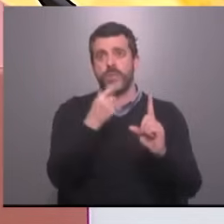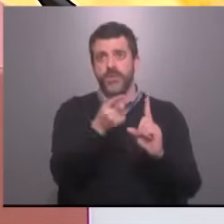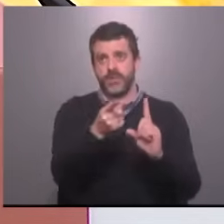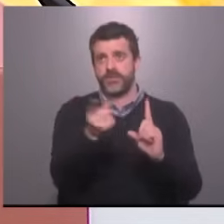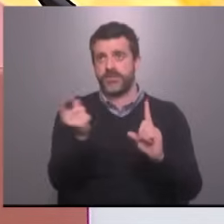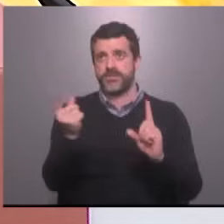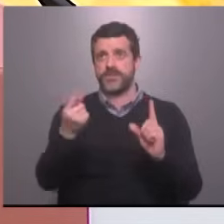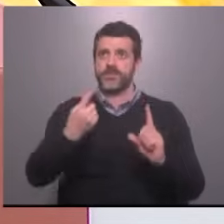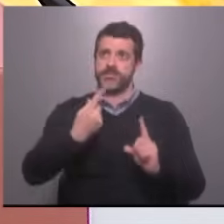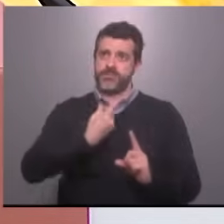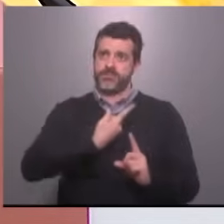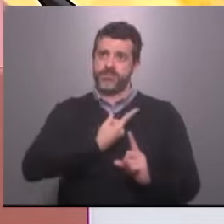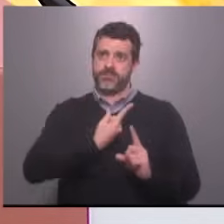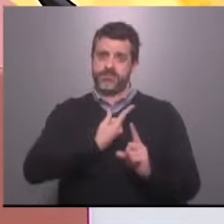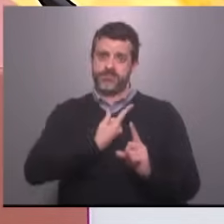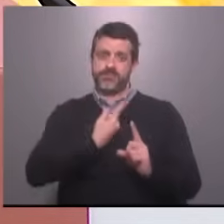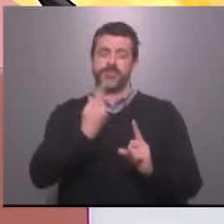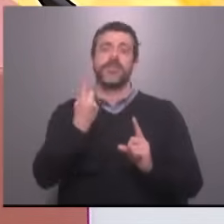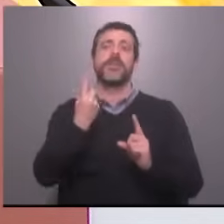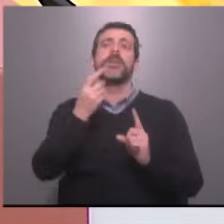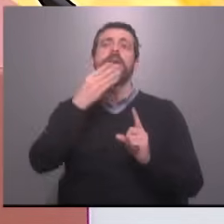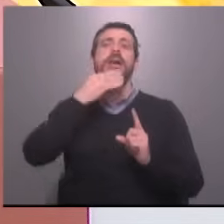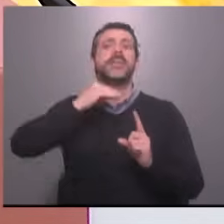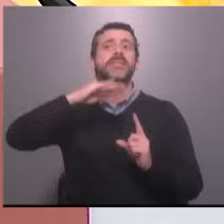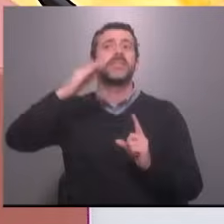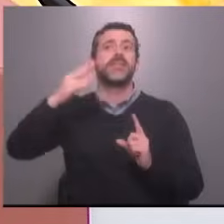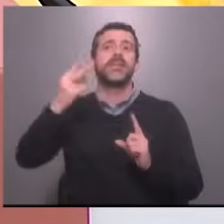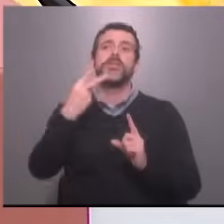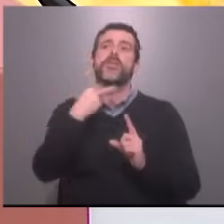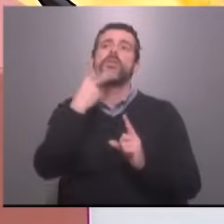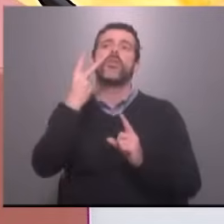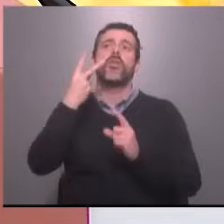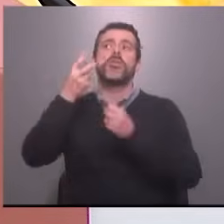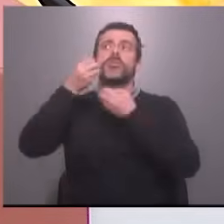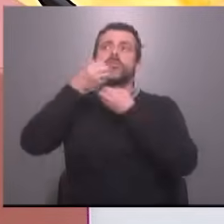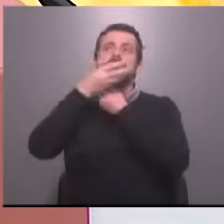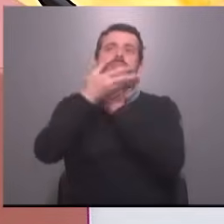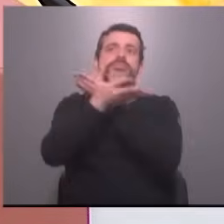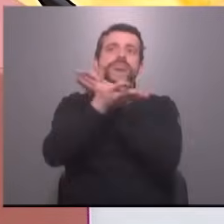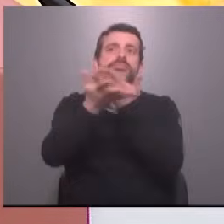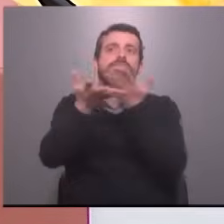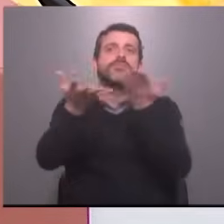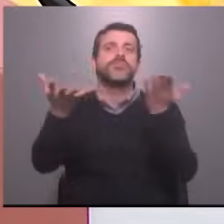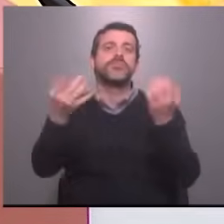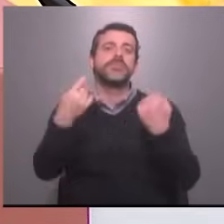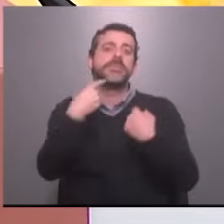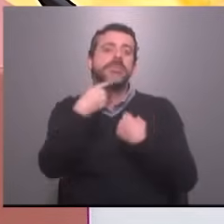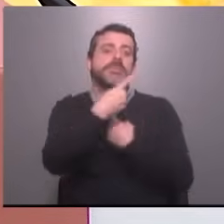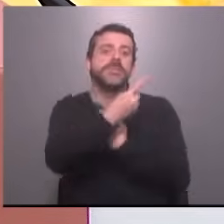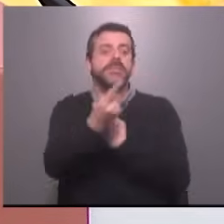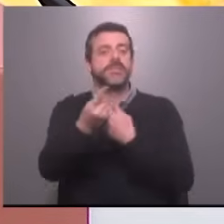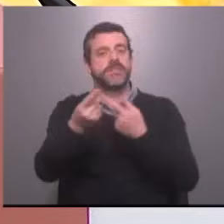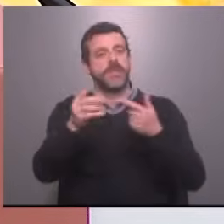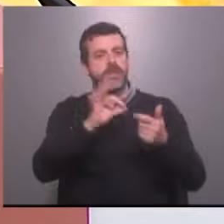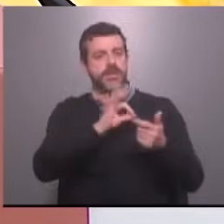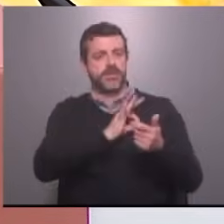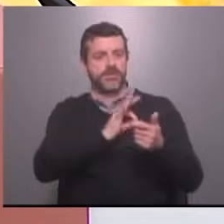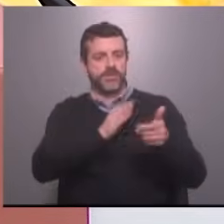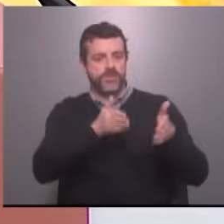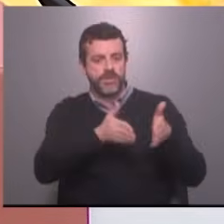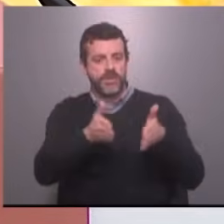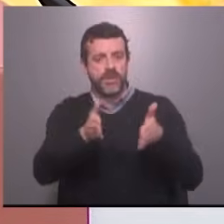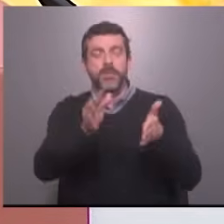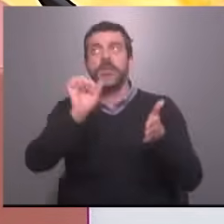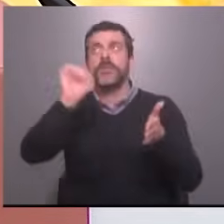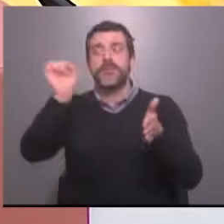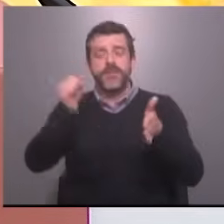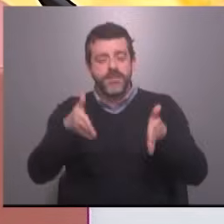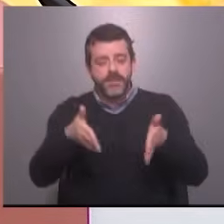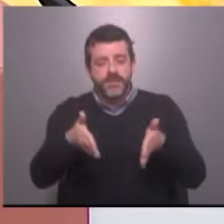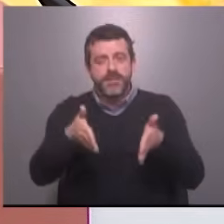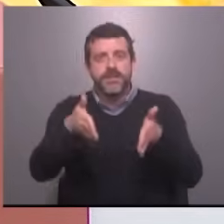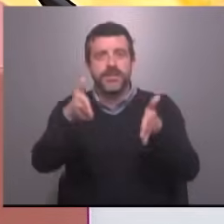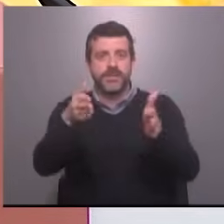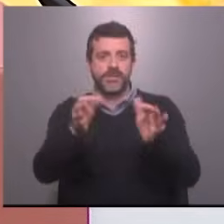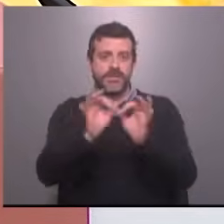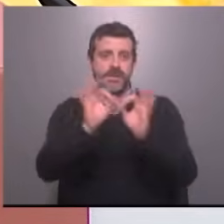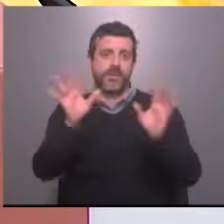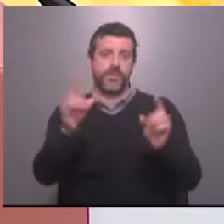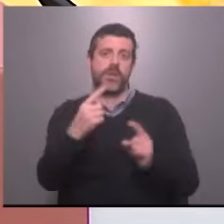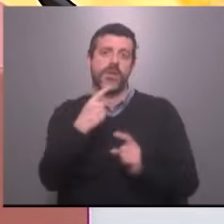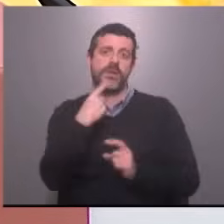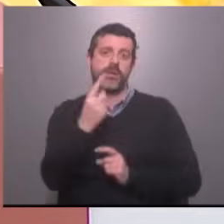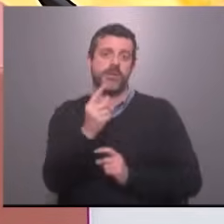eres? Él contestó: yo soy la voz que grita en el desierto, allanad el camino del